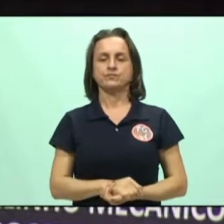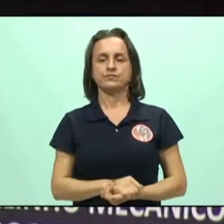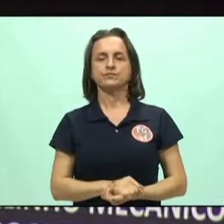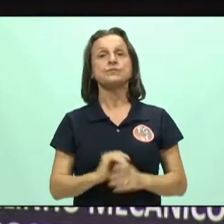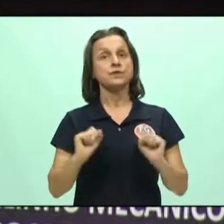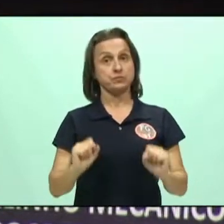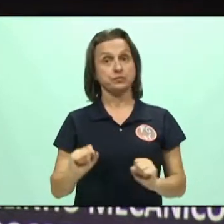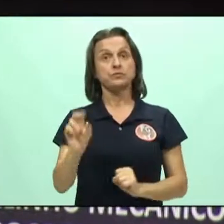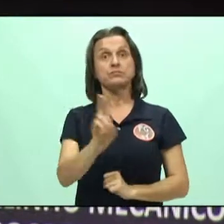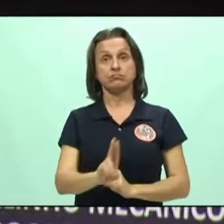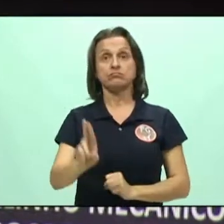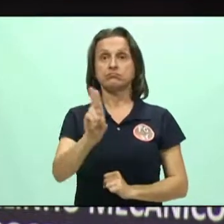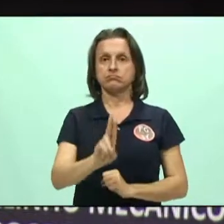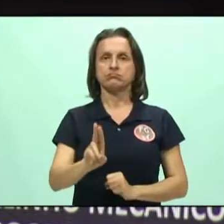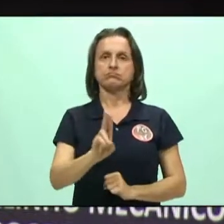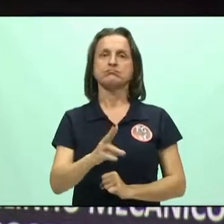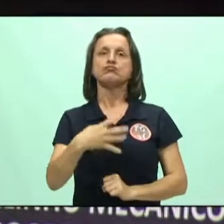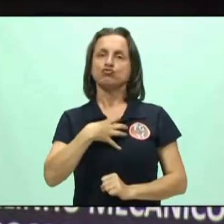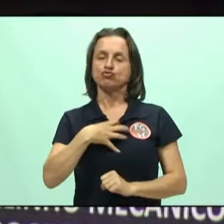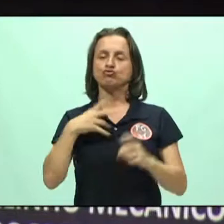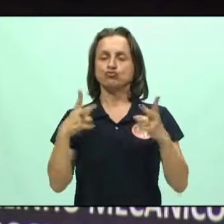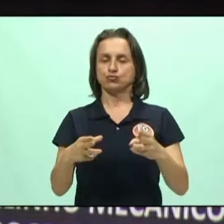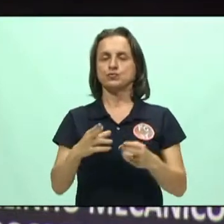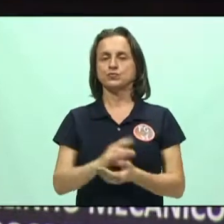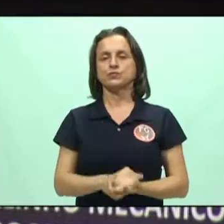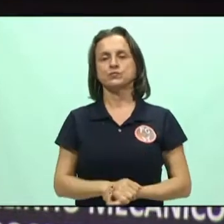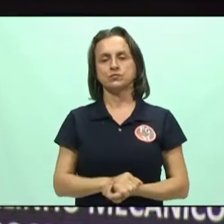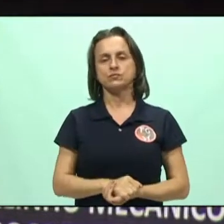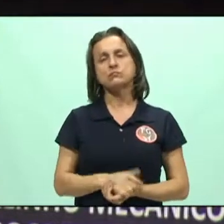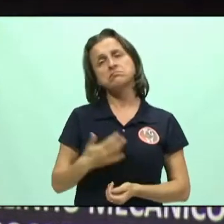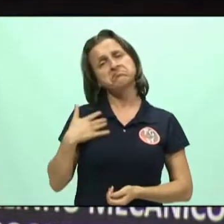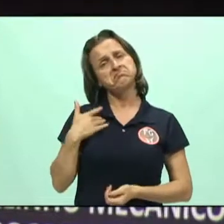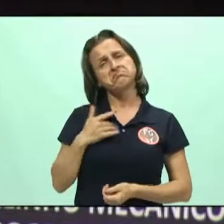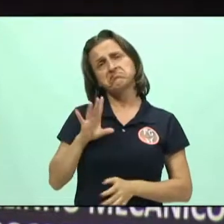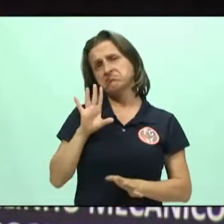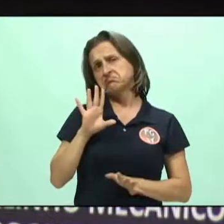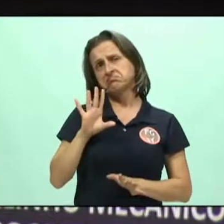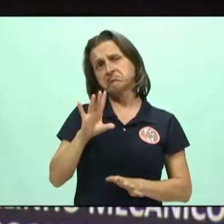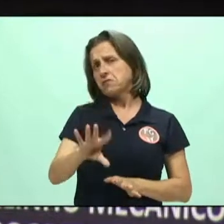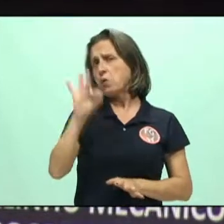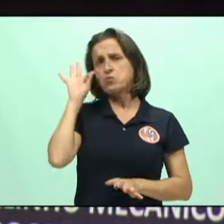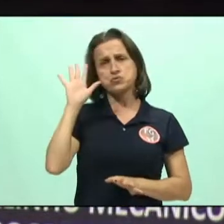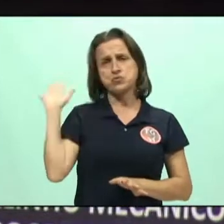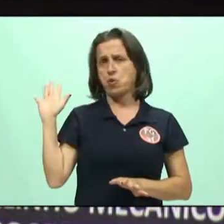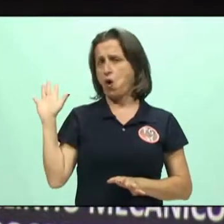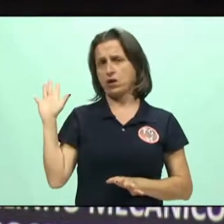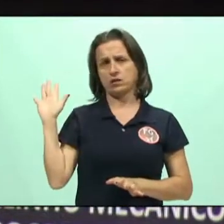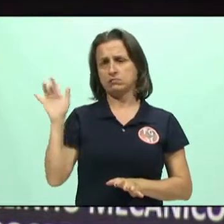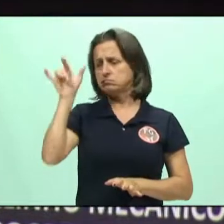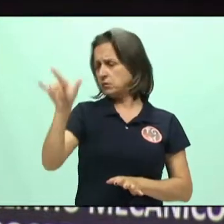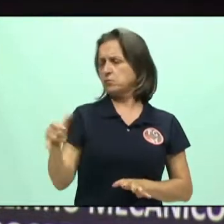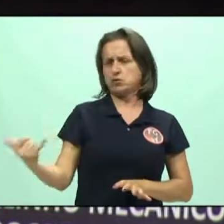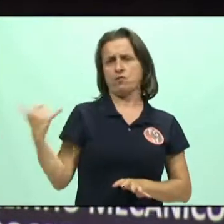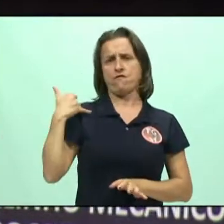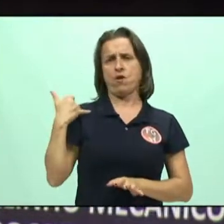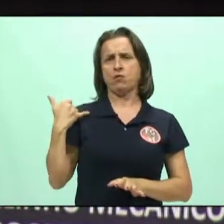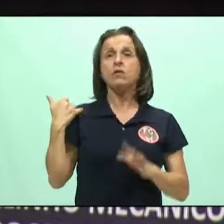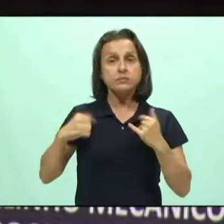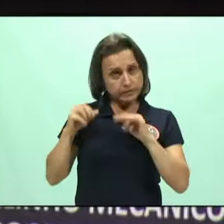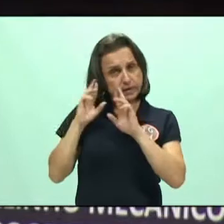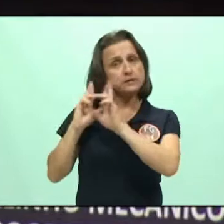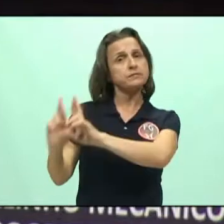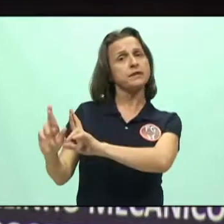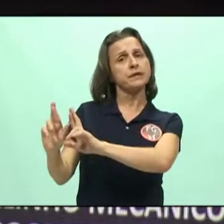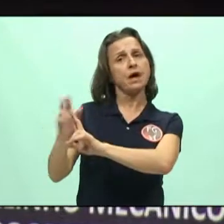utiliza-las da mesma forma É uma opção que veio por conta de um de um eleitor e a gente precisa respeitar essas